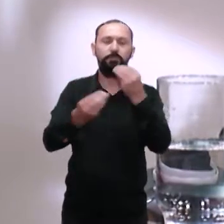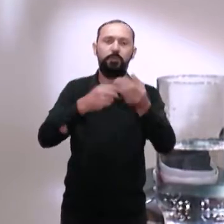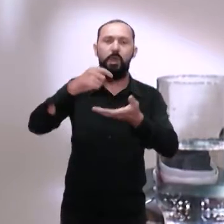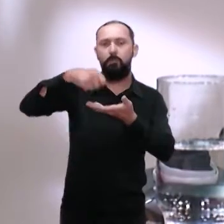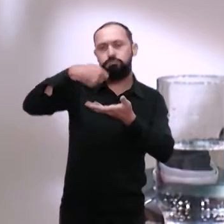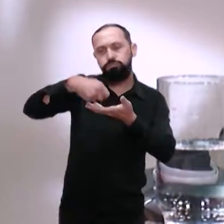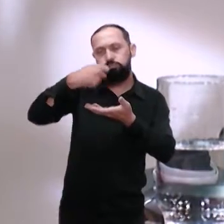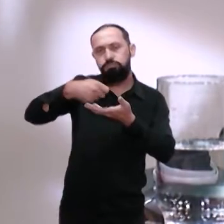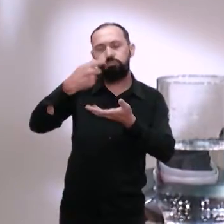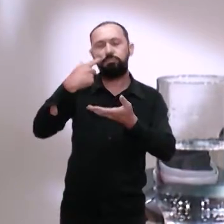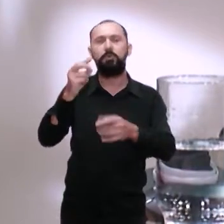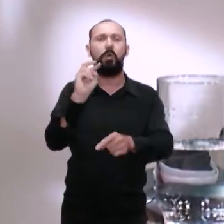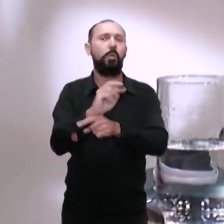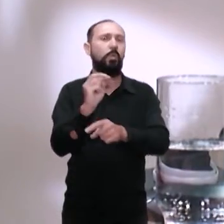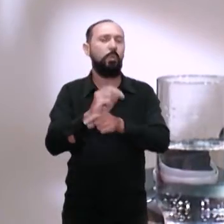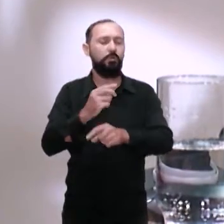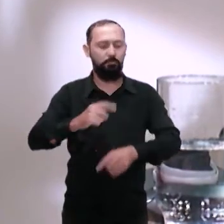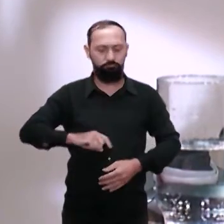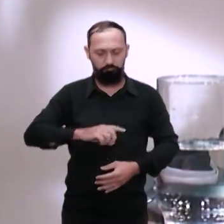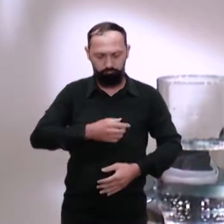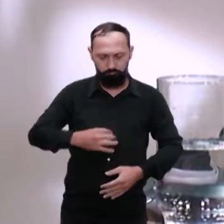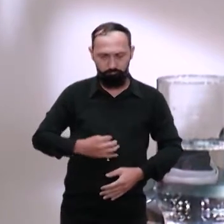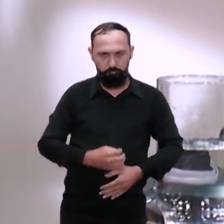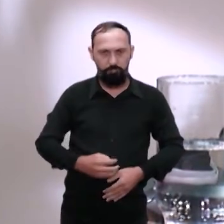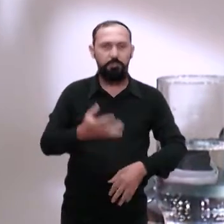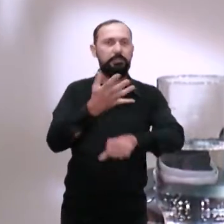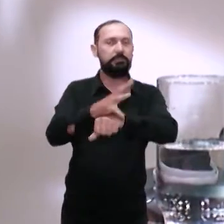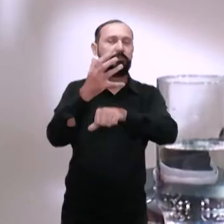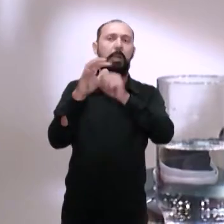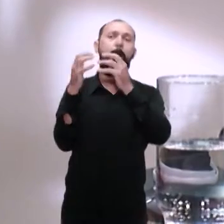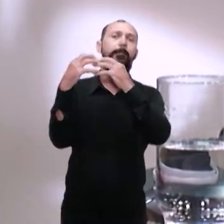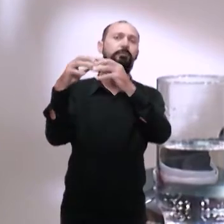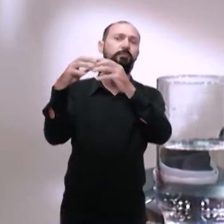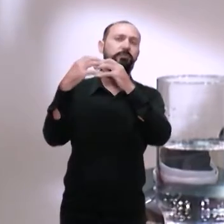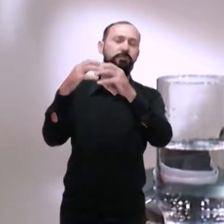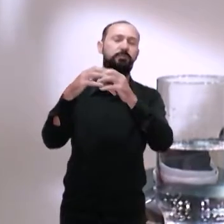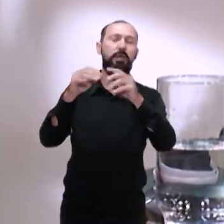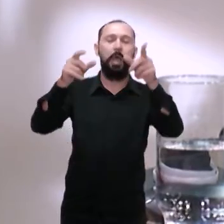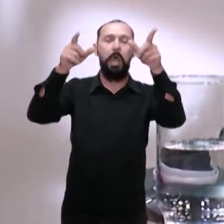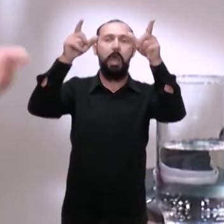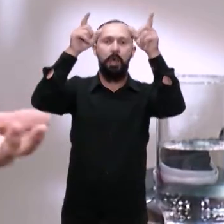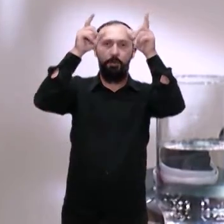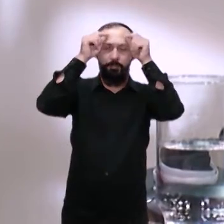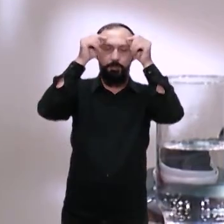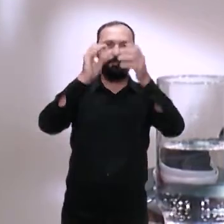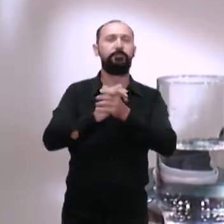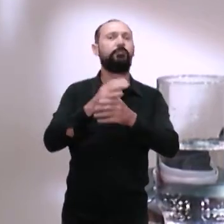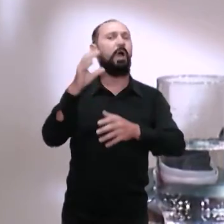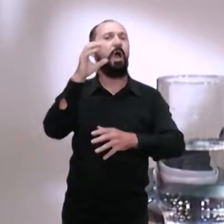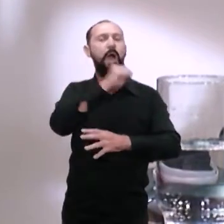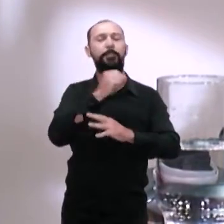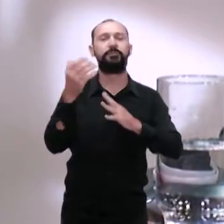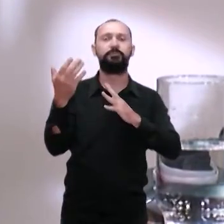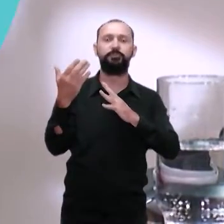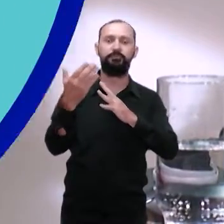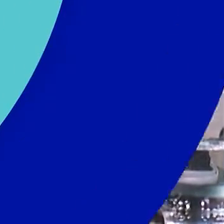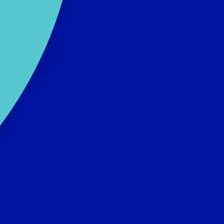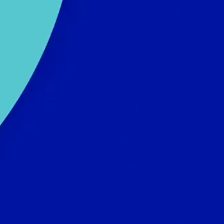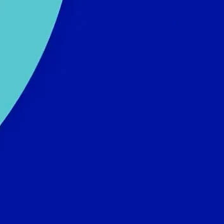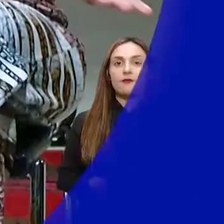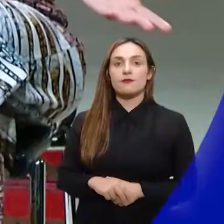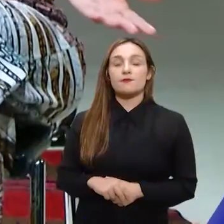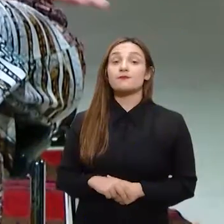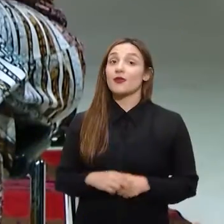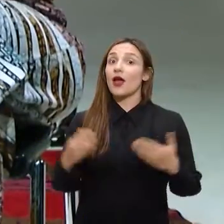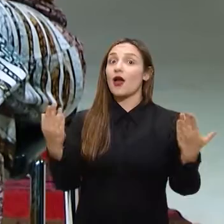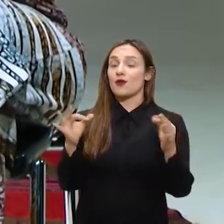cérebro. Então, atividade física, comer bem, cuidar da microbiota, treinar o cérebro, descansar. E